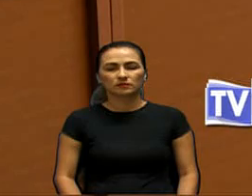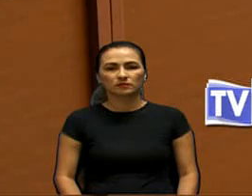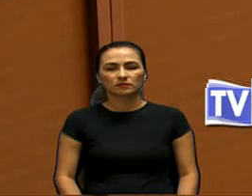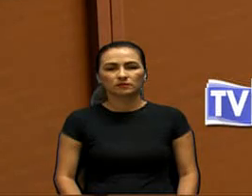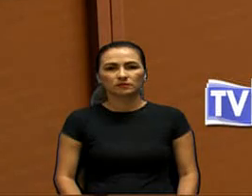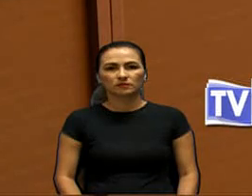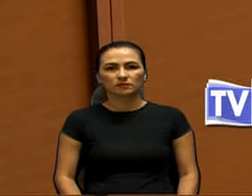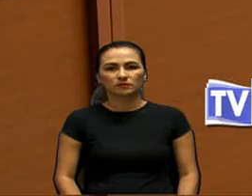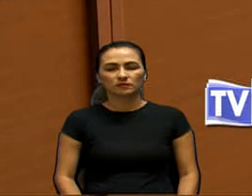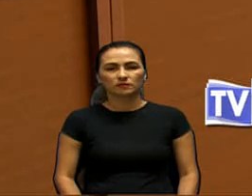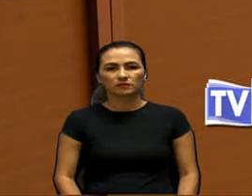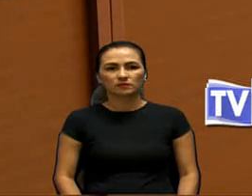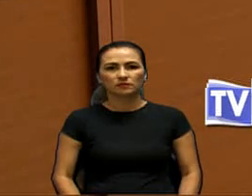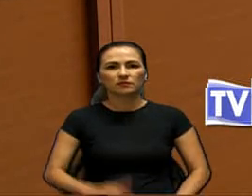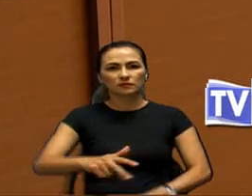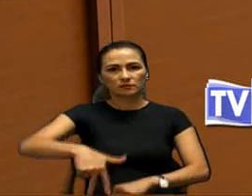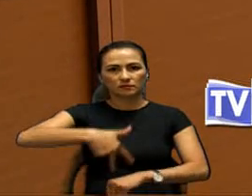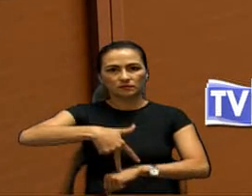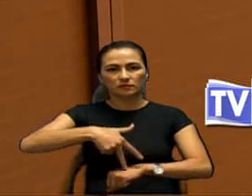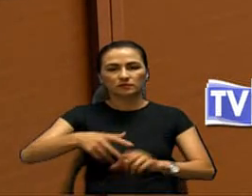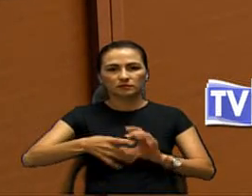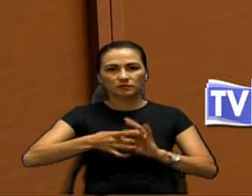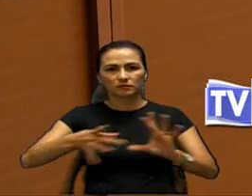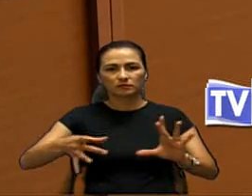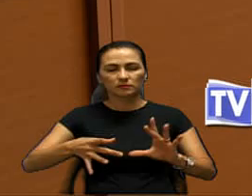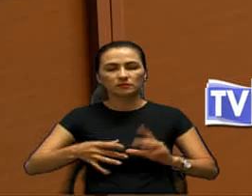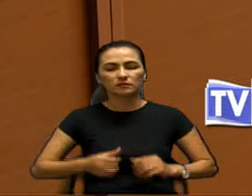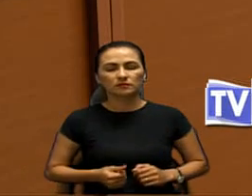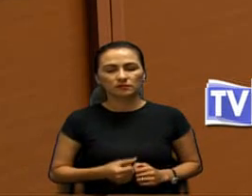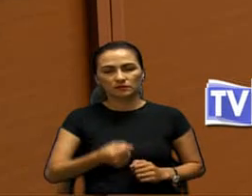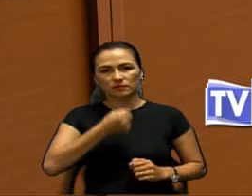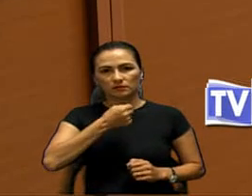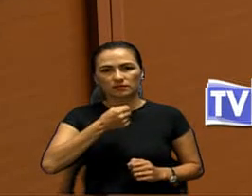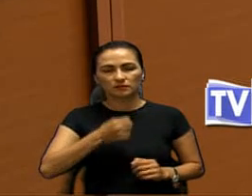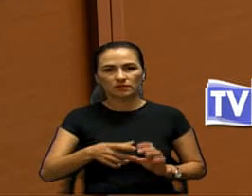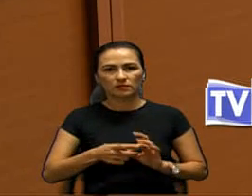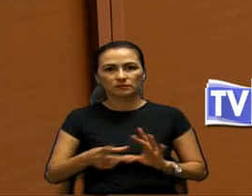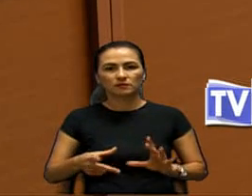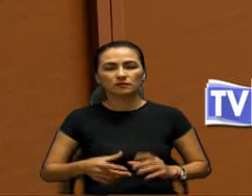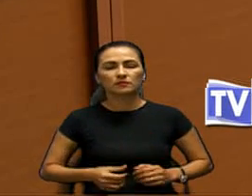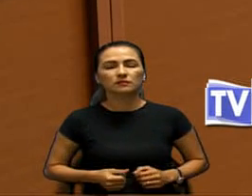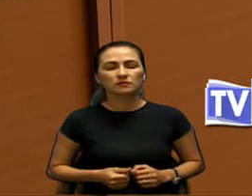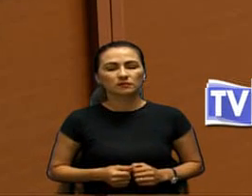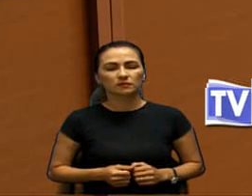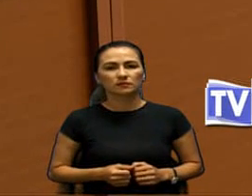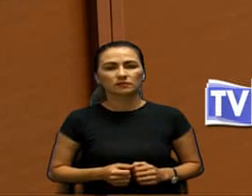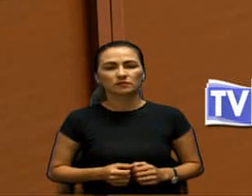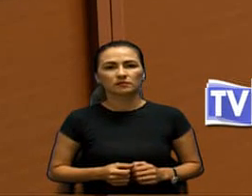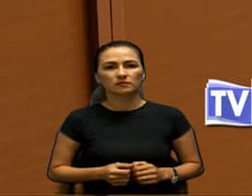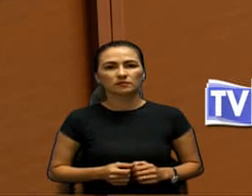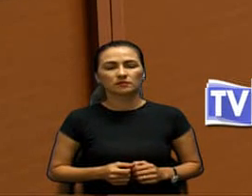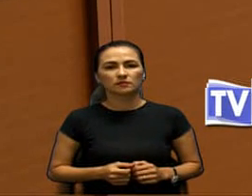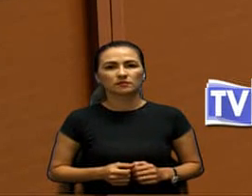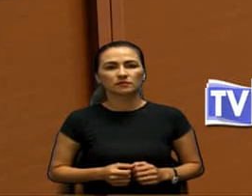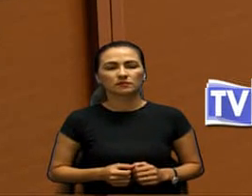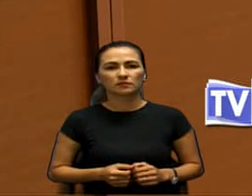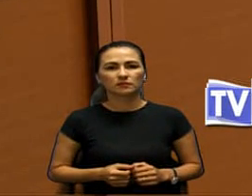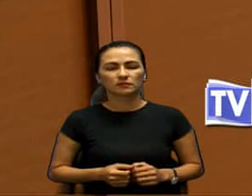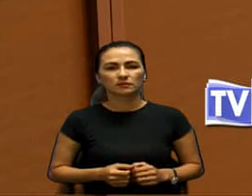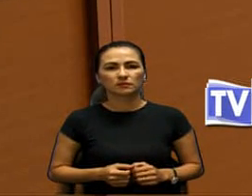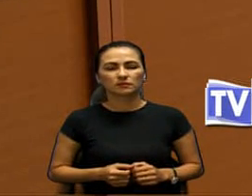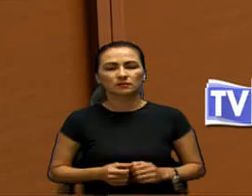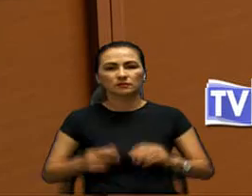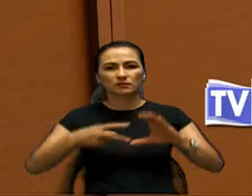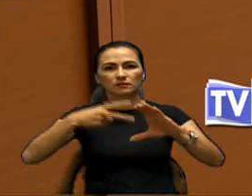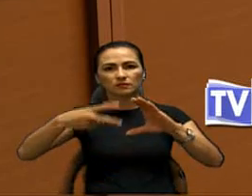Seu Nelson, pode usar a tribuna, os estão abertos. Vereador Manga. A Câmara Municipal do